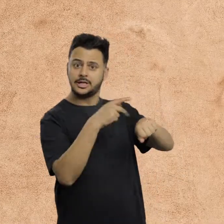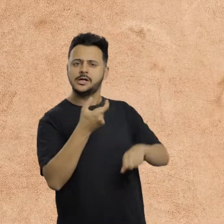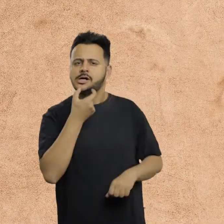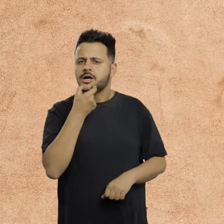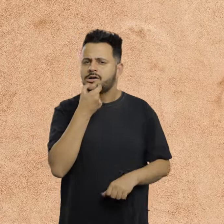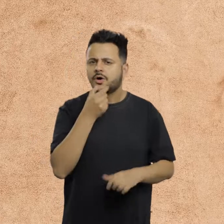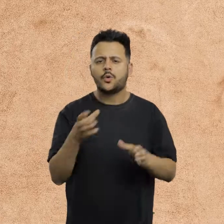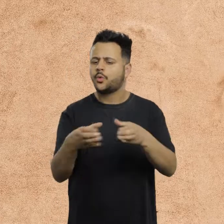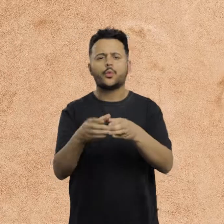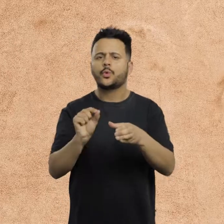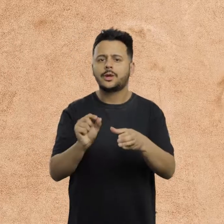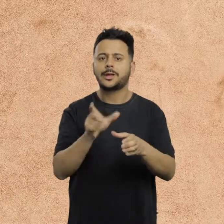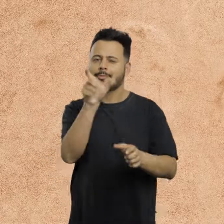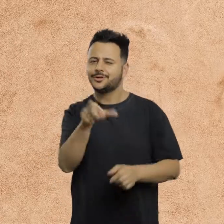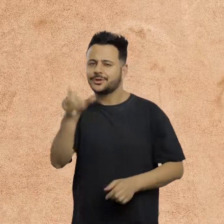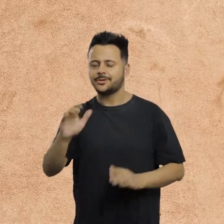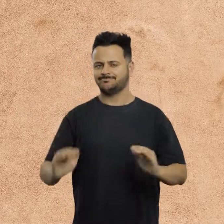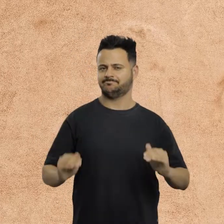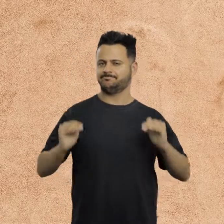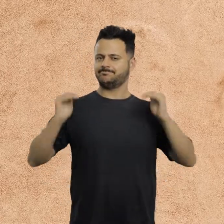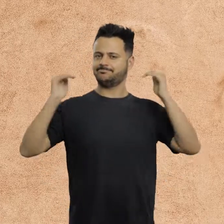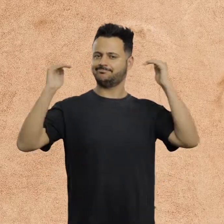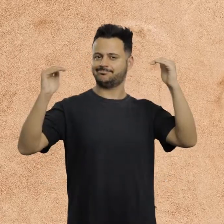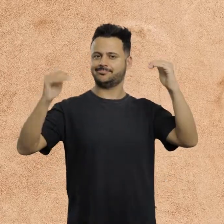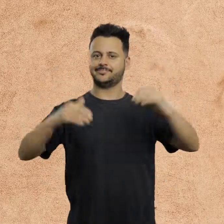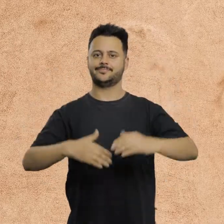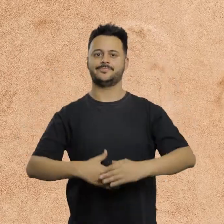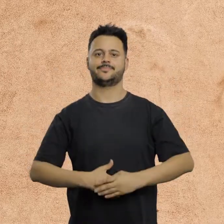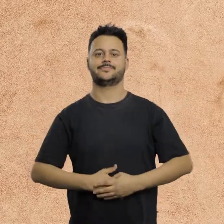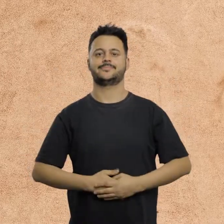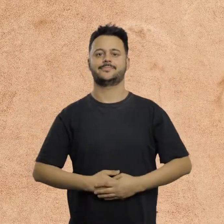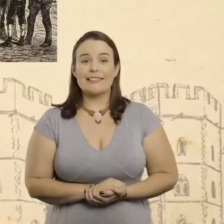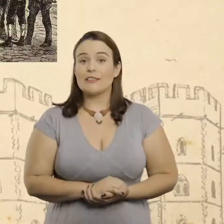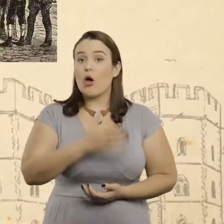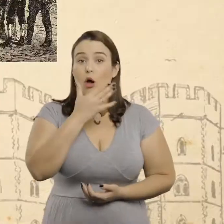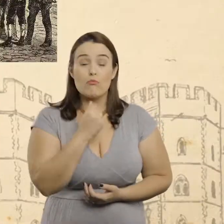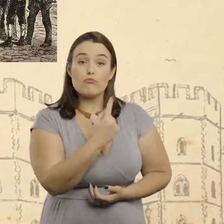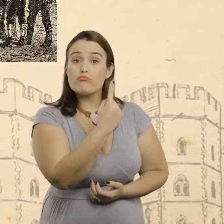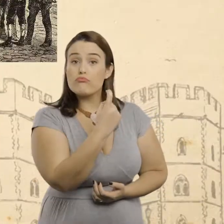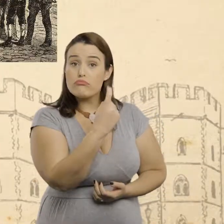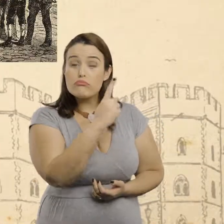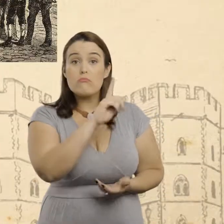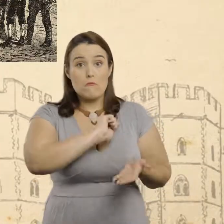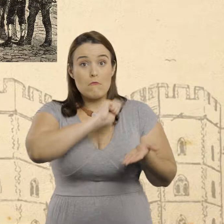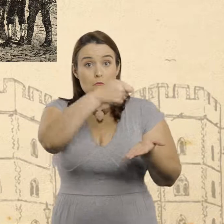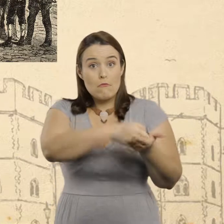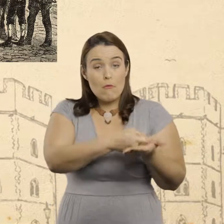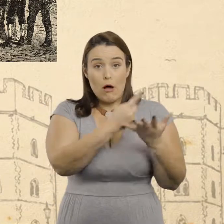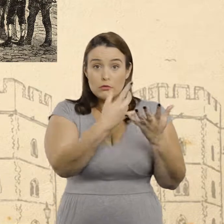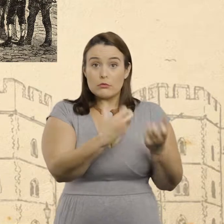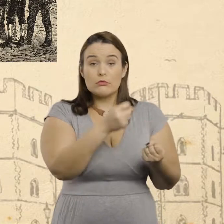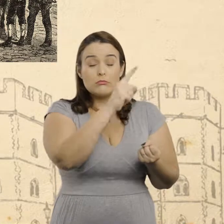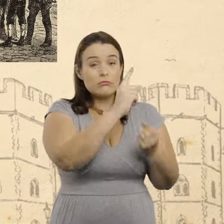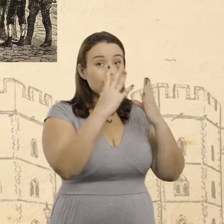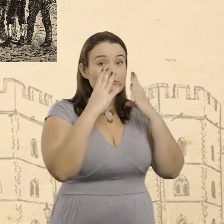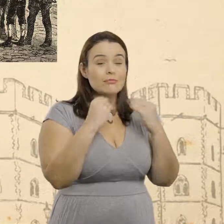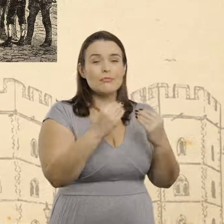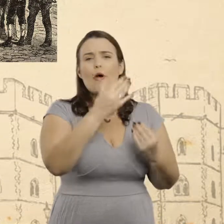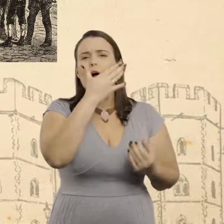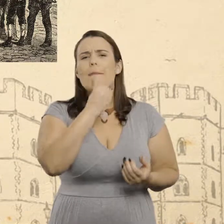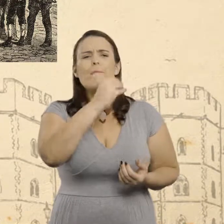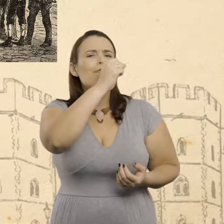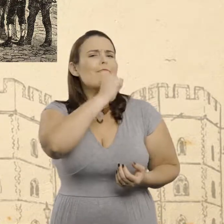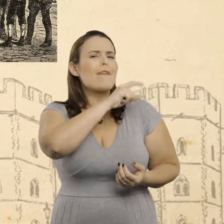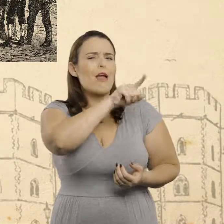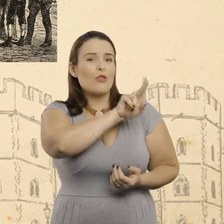Lorde. Título de nobreza que existe na Inglaterra. Apenas um homem apostou em Phileas Fogg. Era um velho